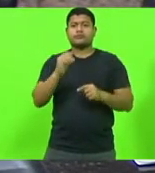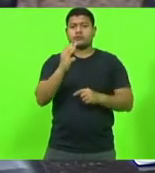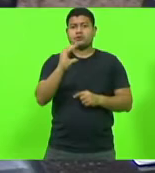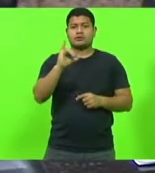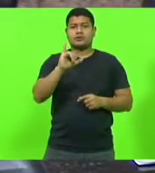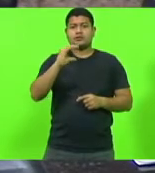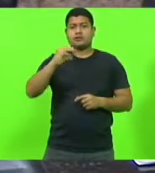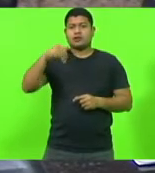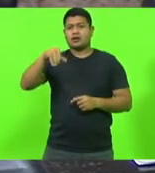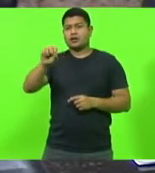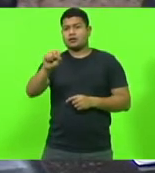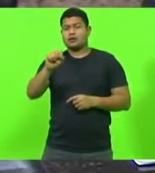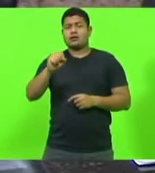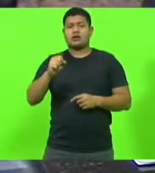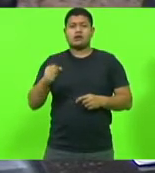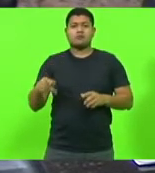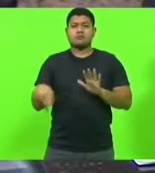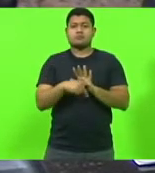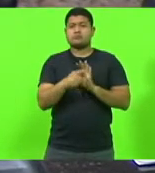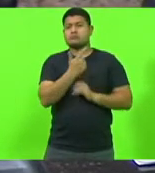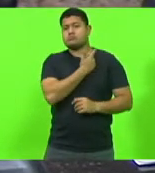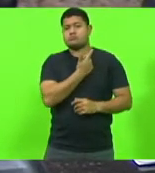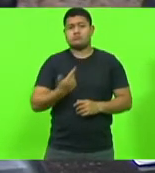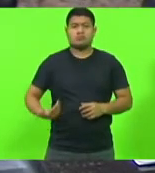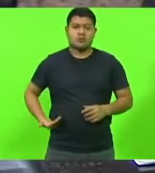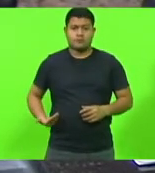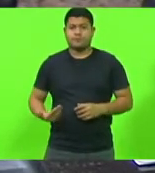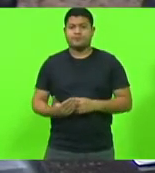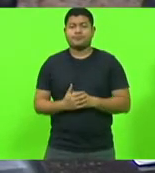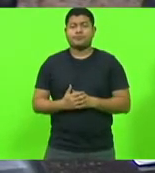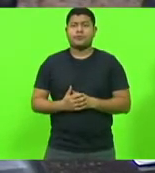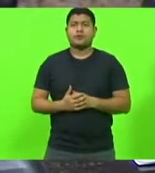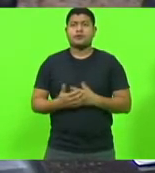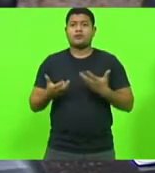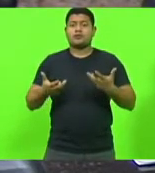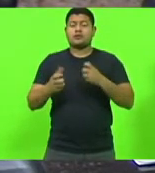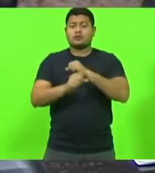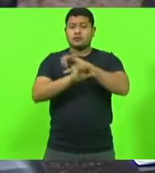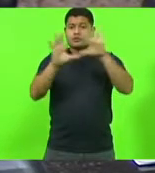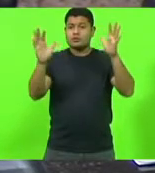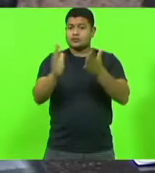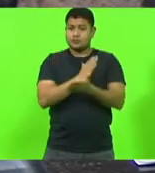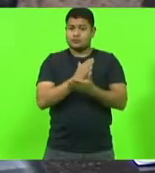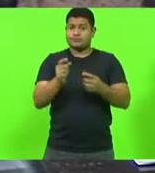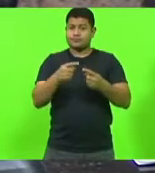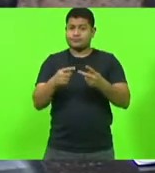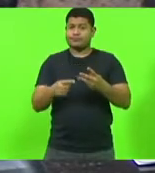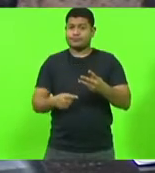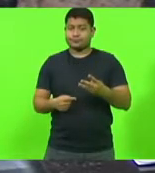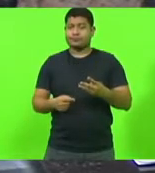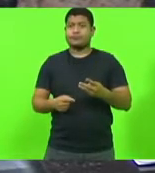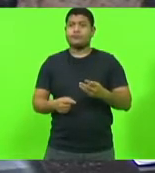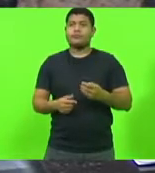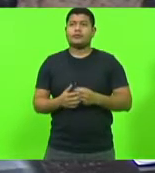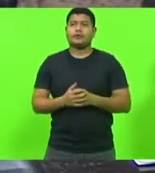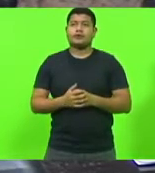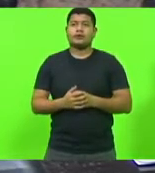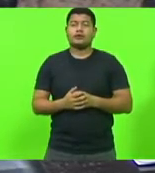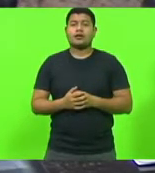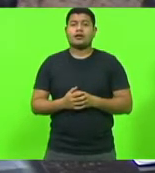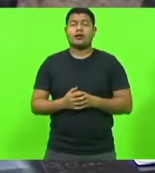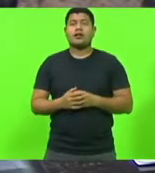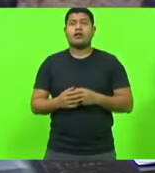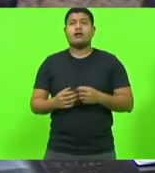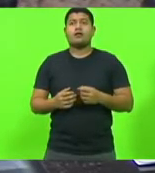enfim. Então, deixar claro algumas coisas para as pessoas. O que influencia o